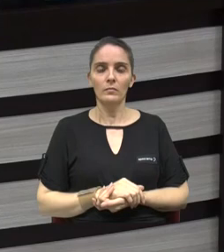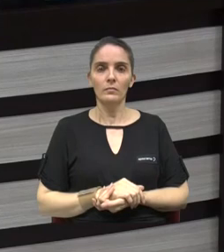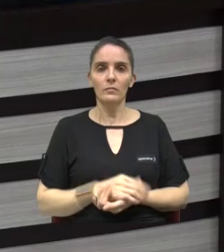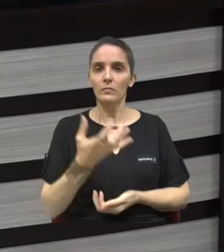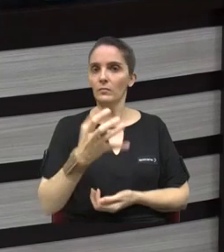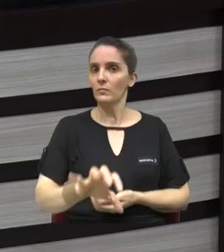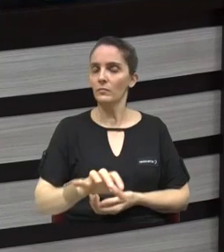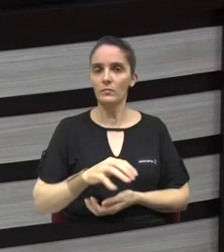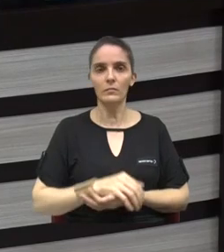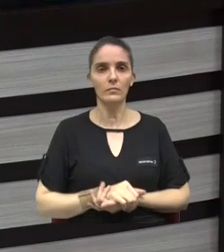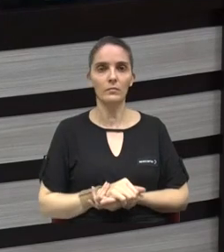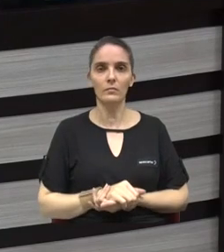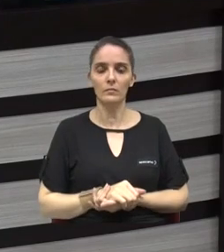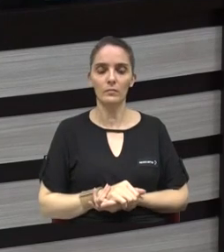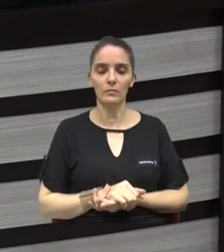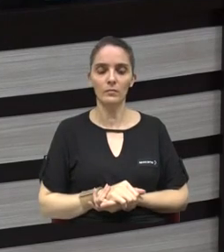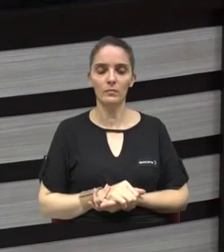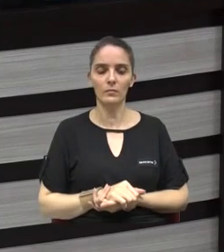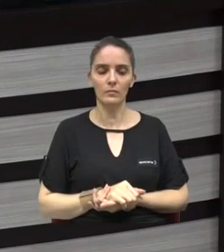Dispenso.